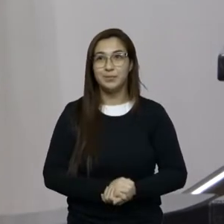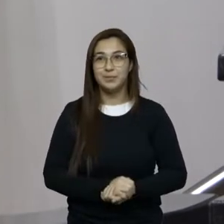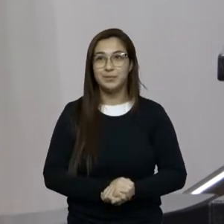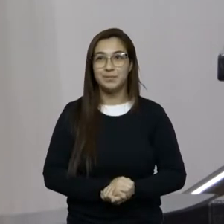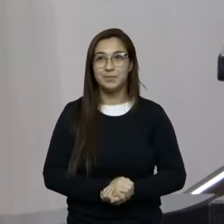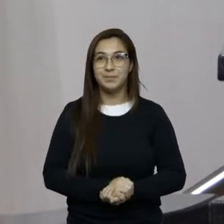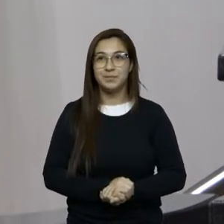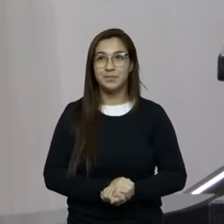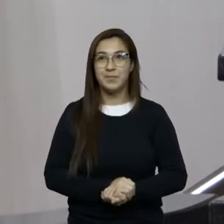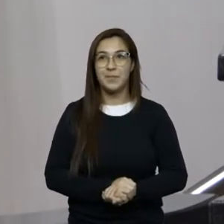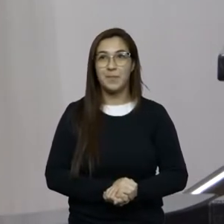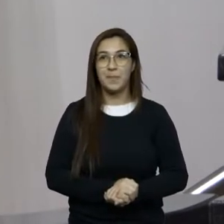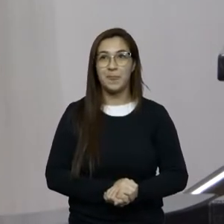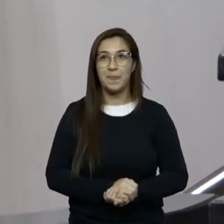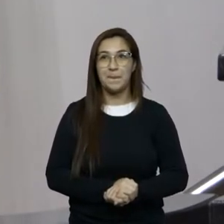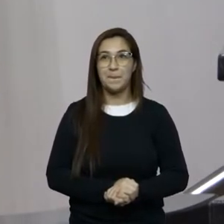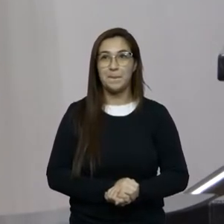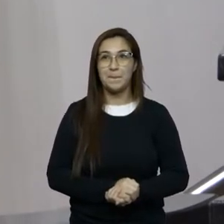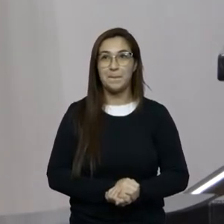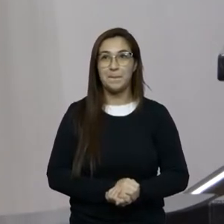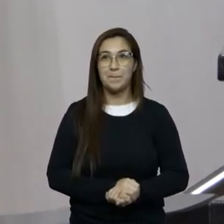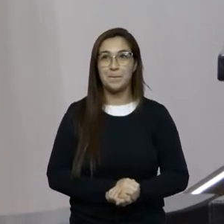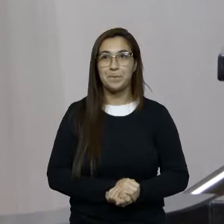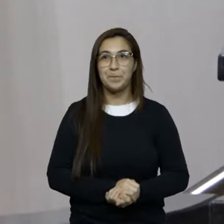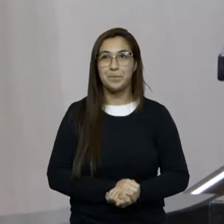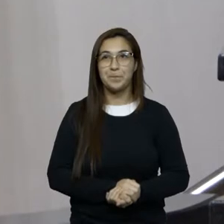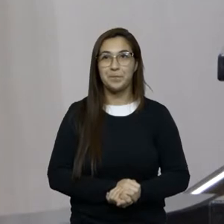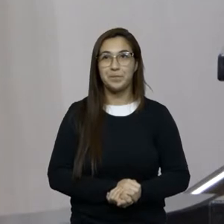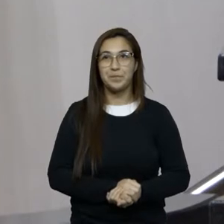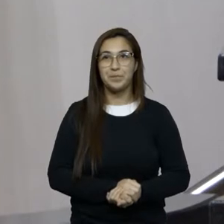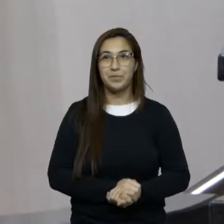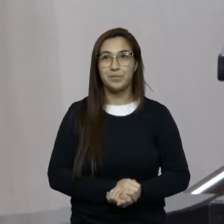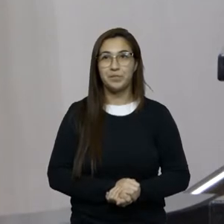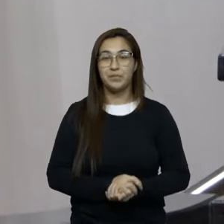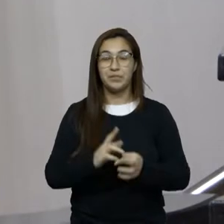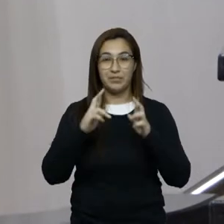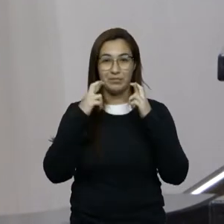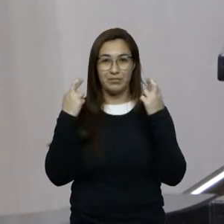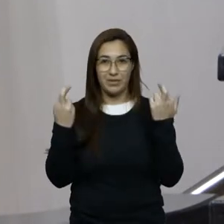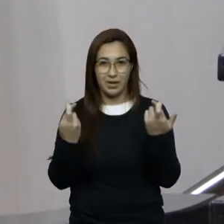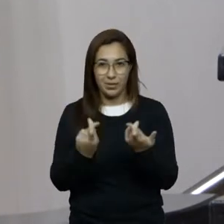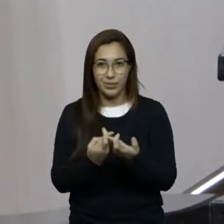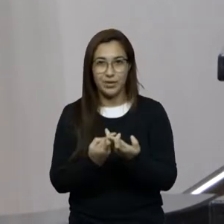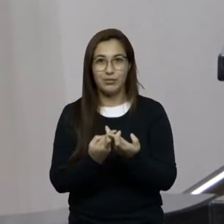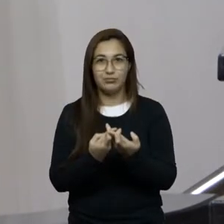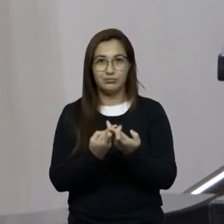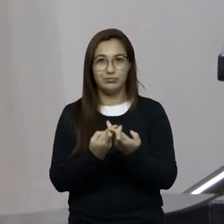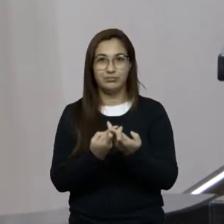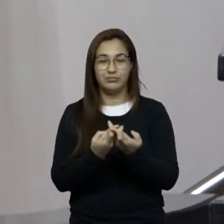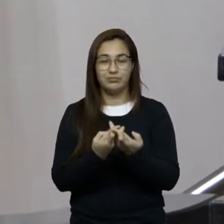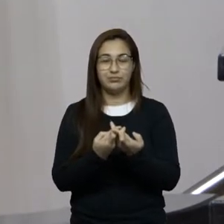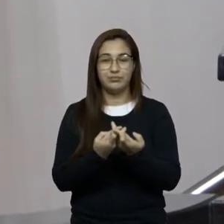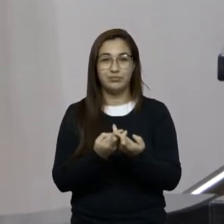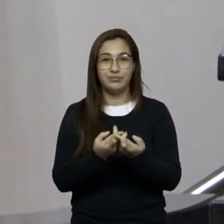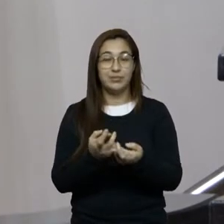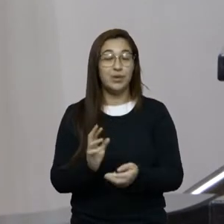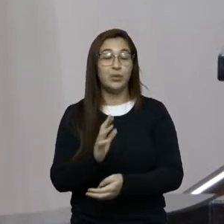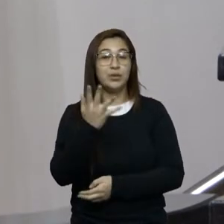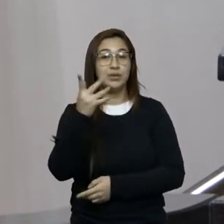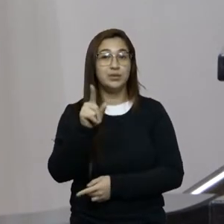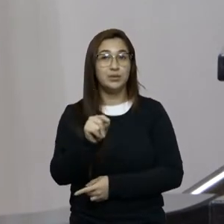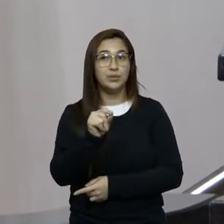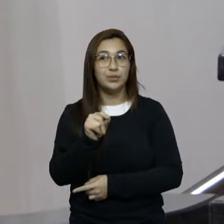e a certa altura e da reunião e quando